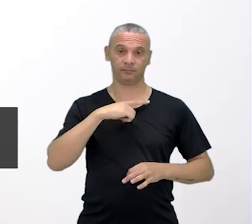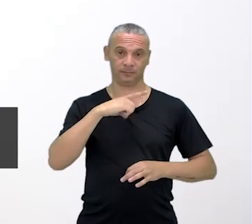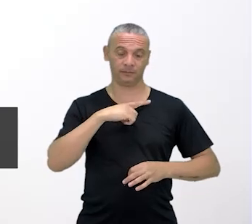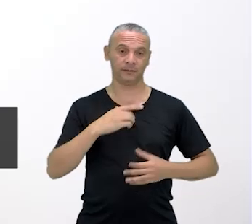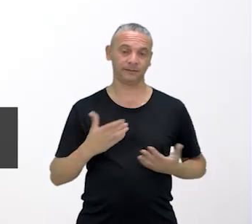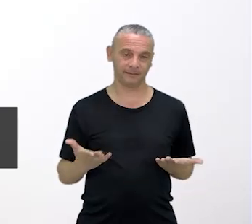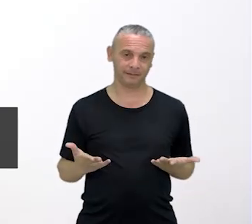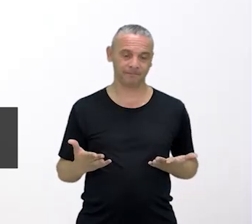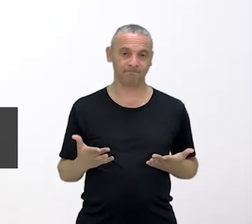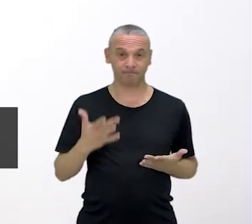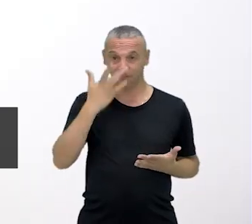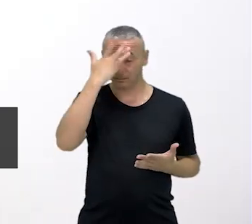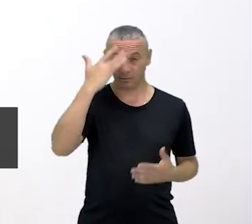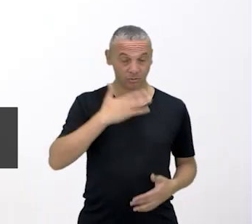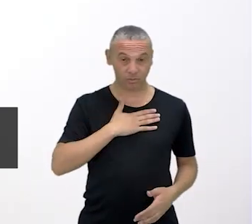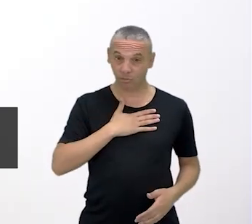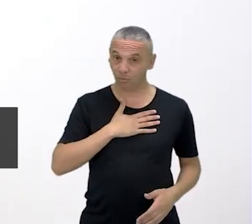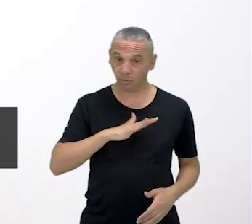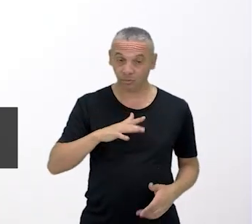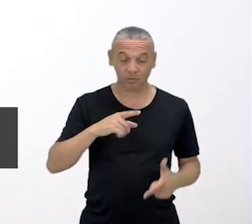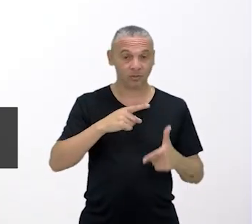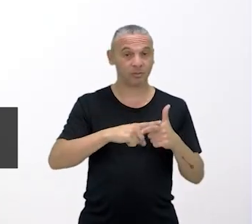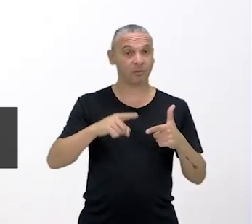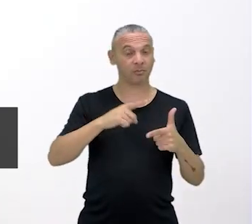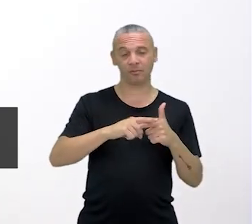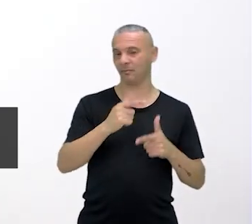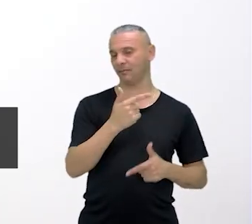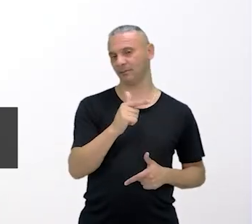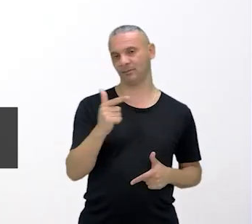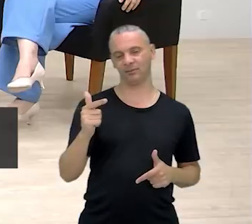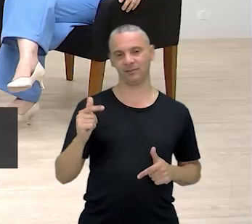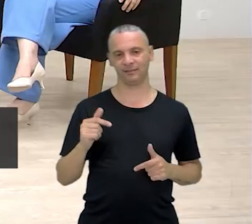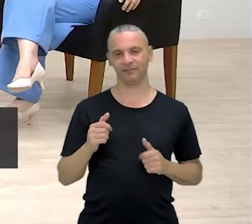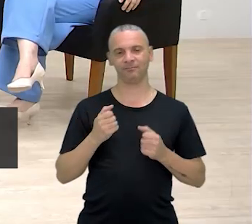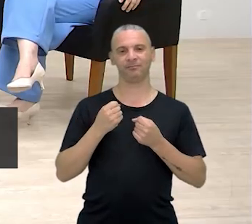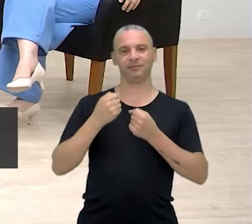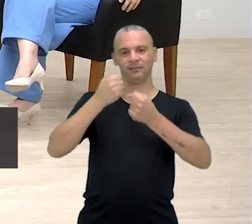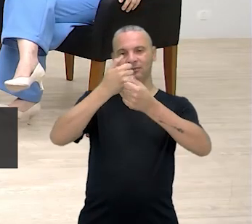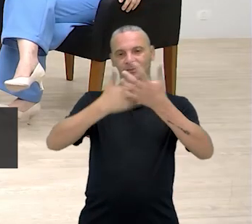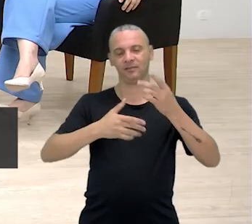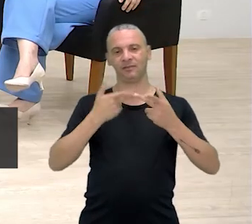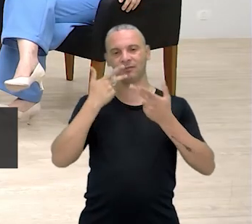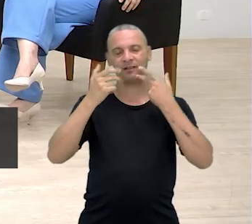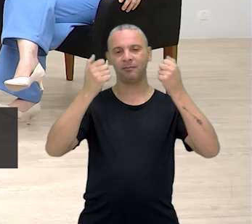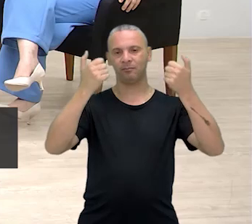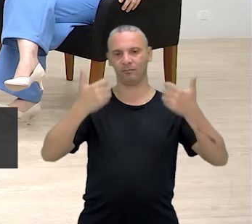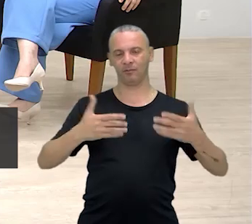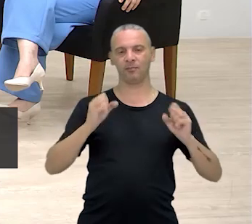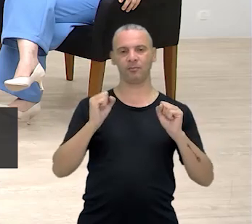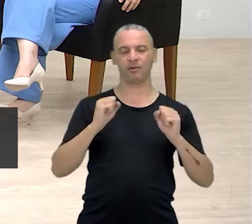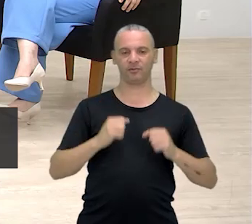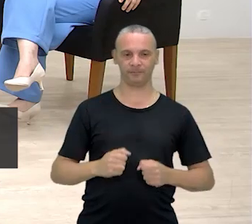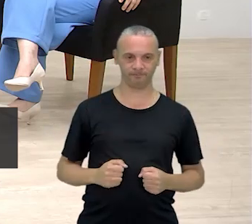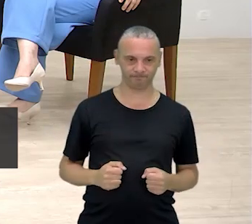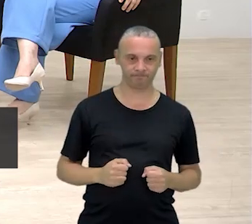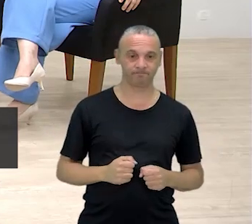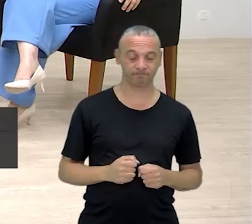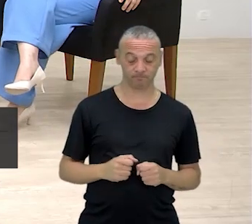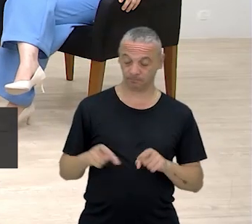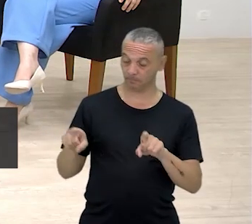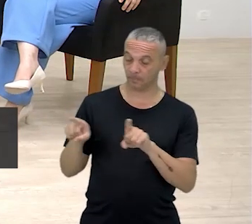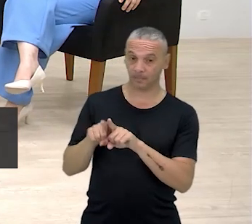Então, quem também não gostou tem a liberdade agora de se expressar. Viu, mas também,